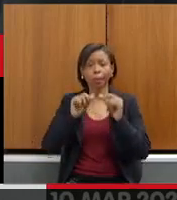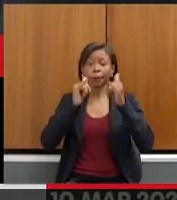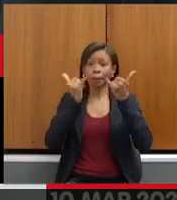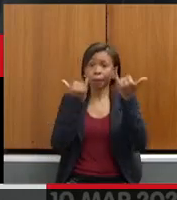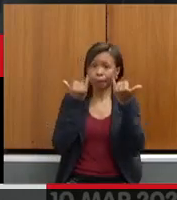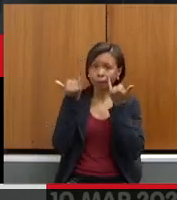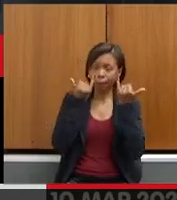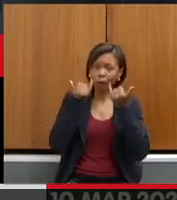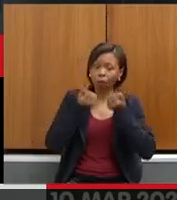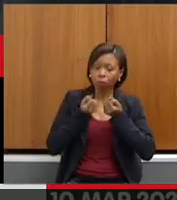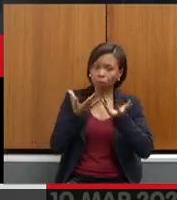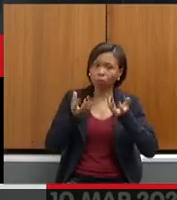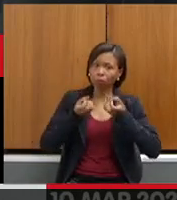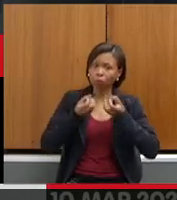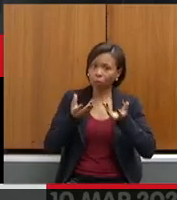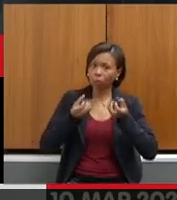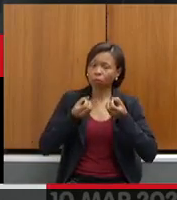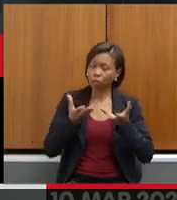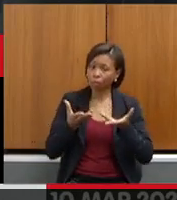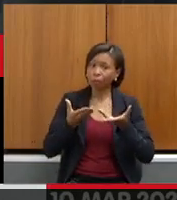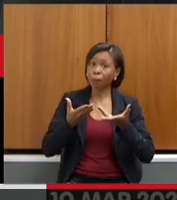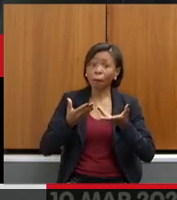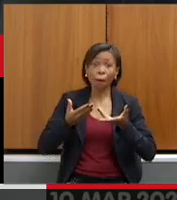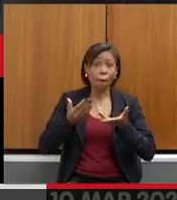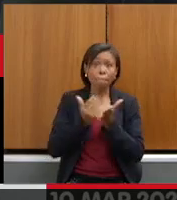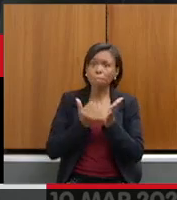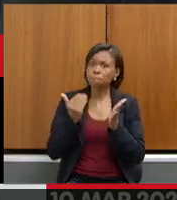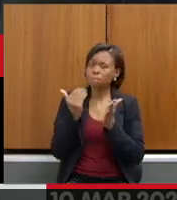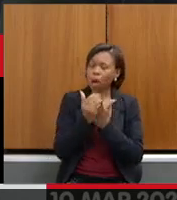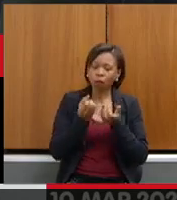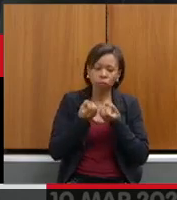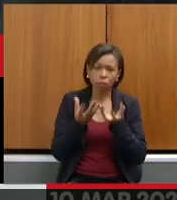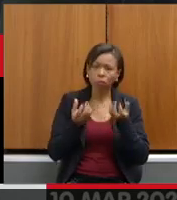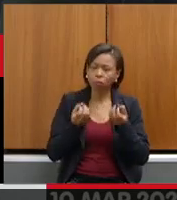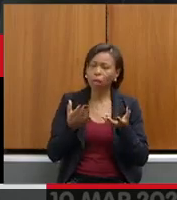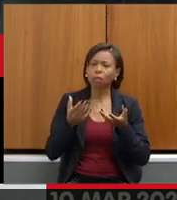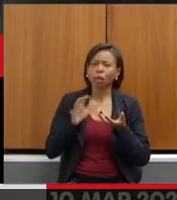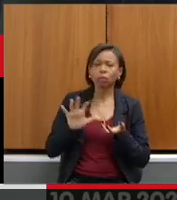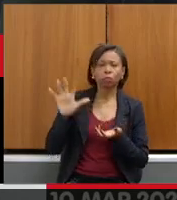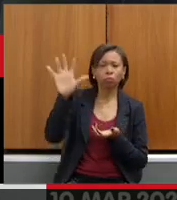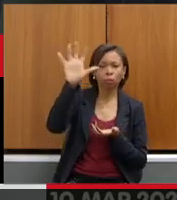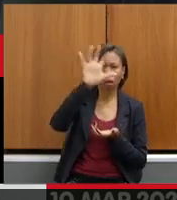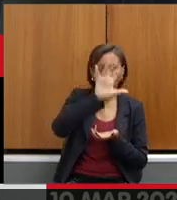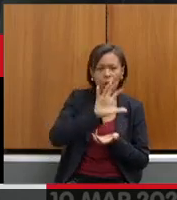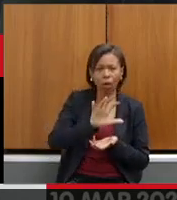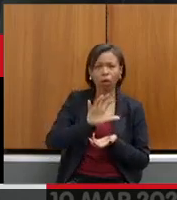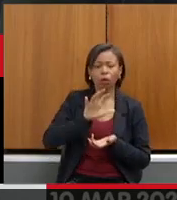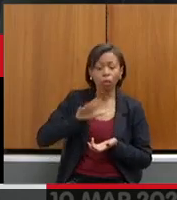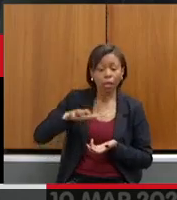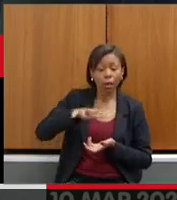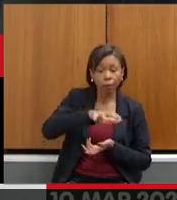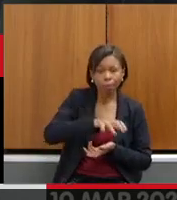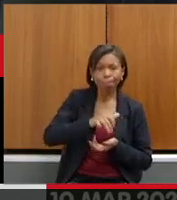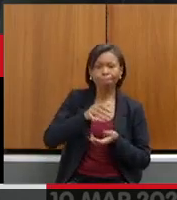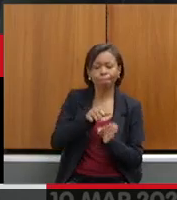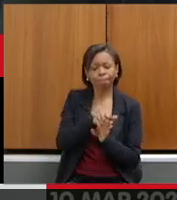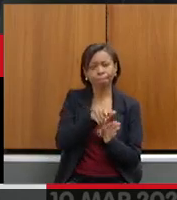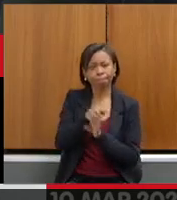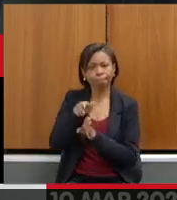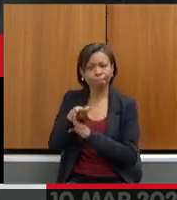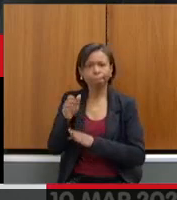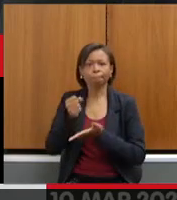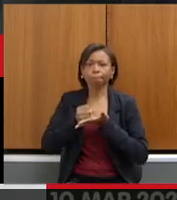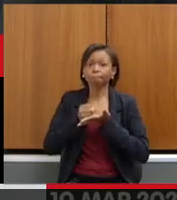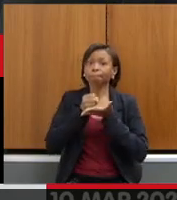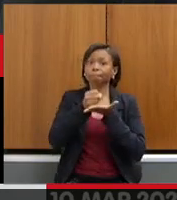de informações para cada uma das regiões de saúde orientando essas regiões e também é os